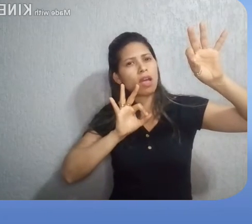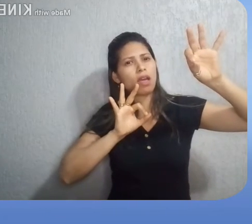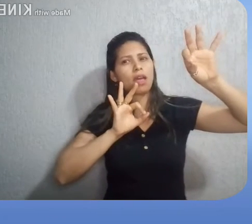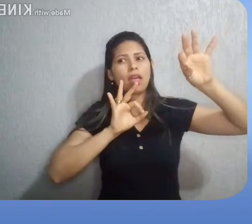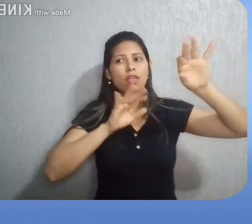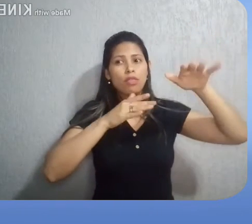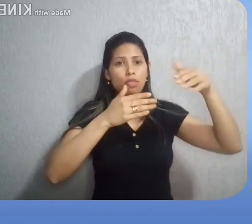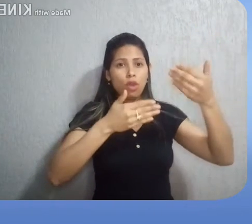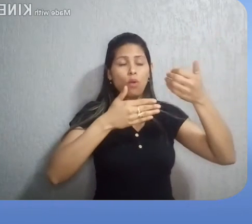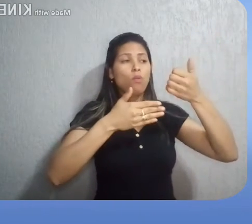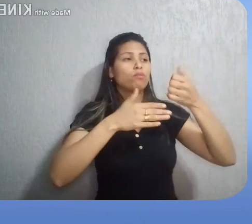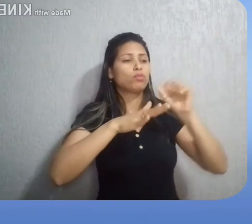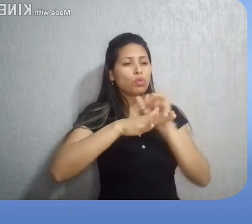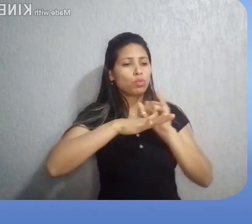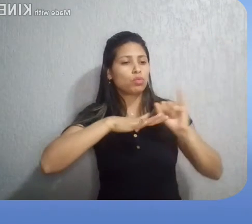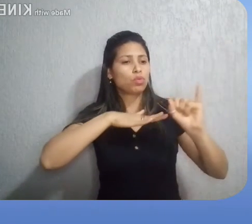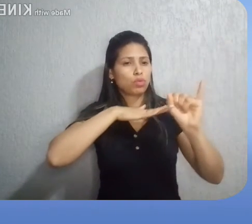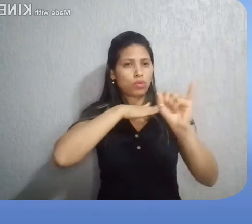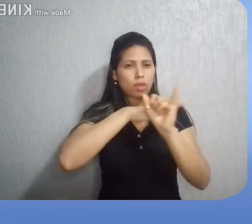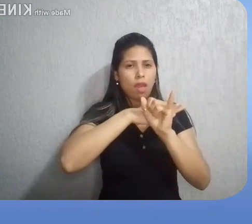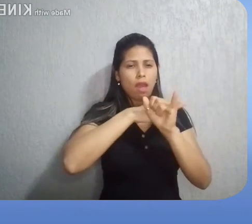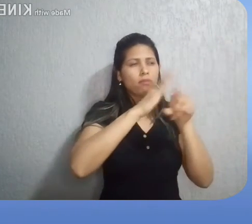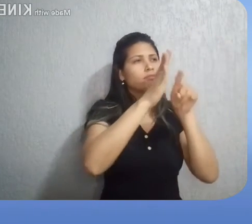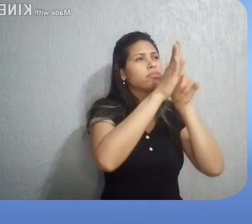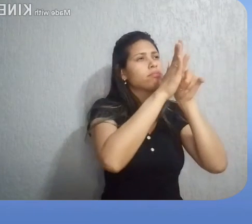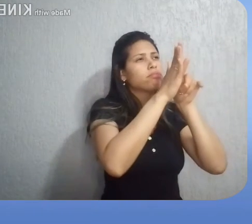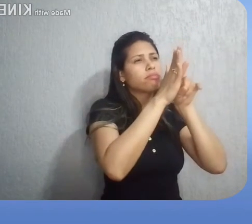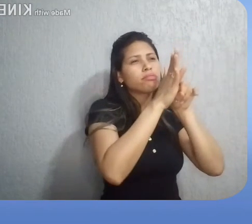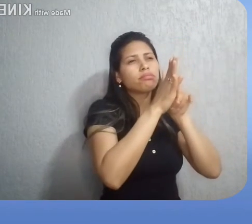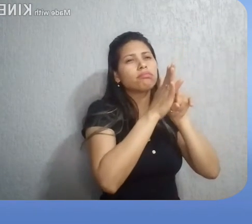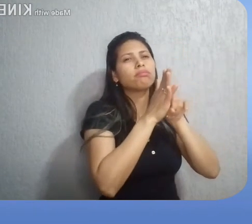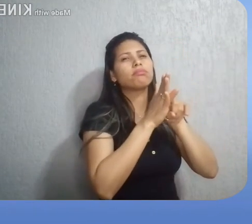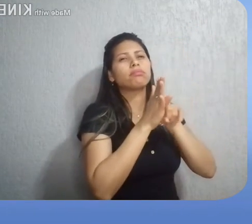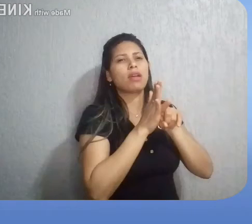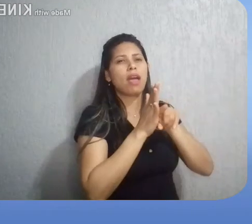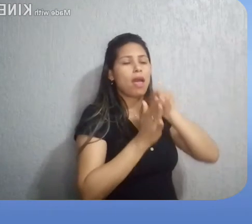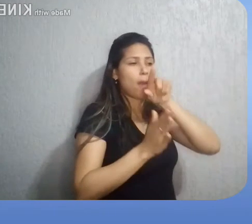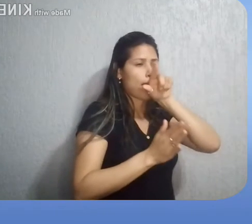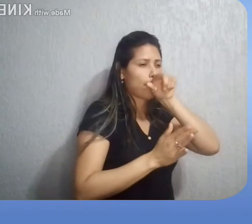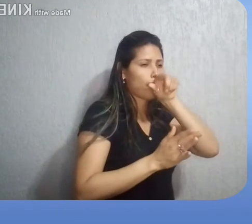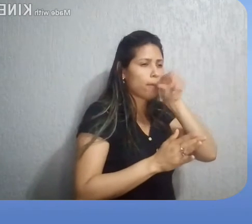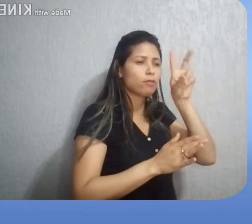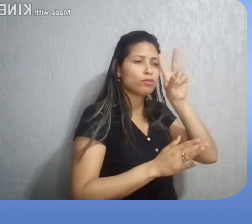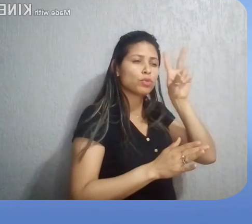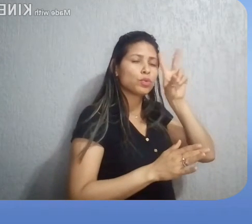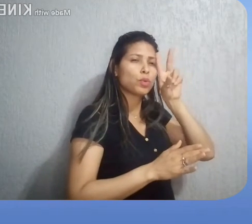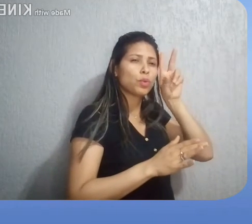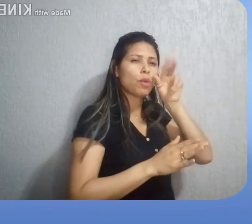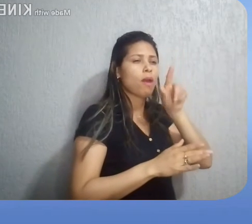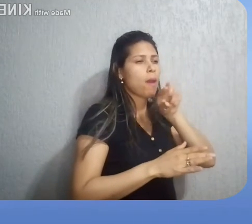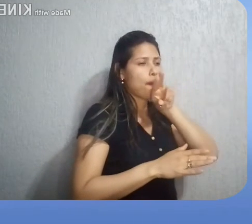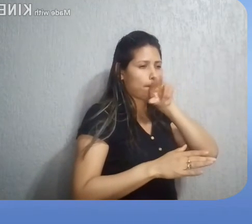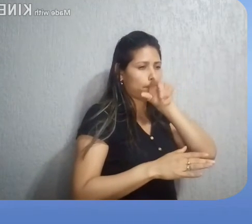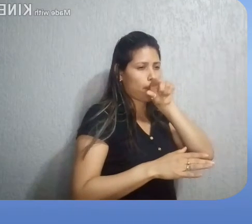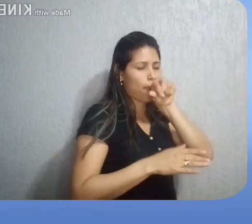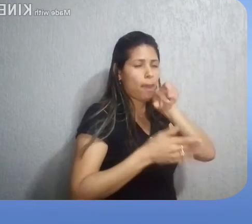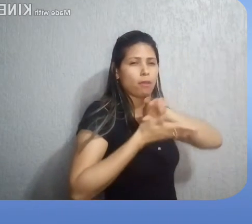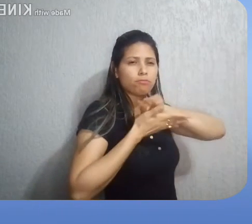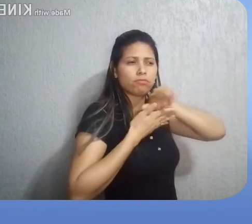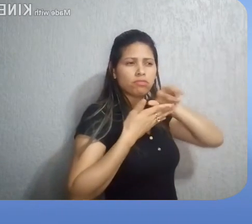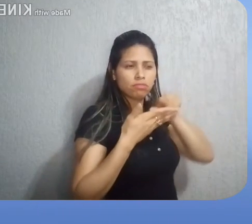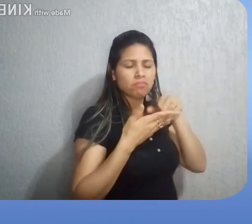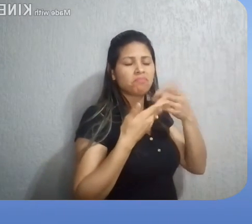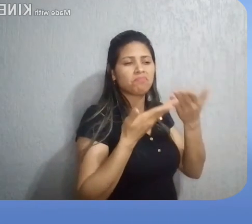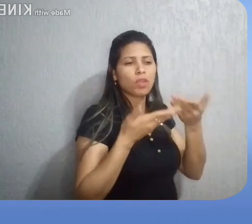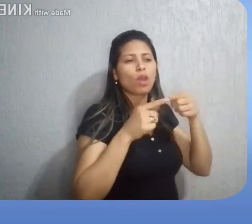realmente essas ilhas são bem longe do continente. E foi nessas ilhas que ele verificou a história